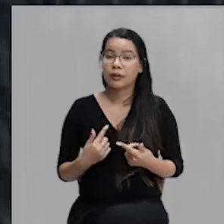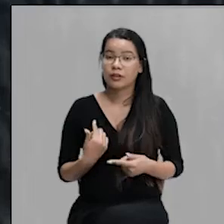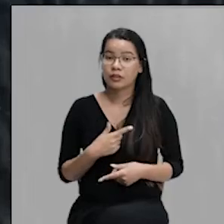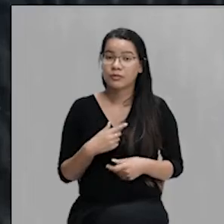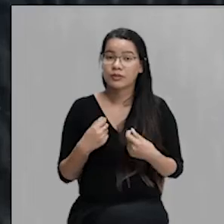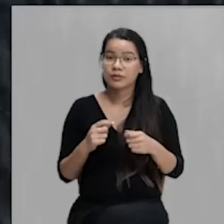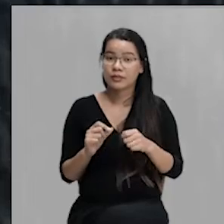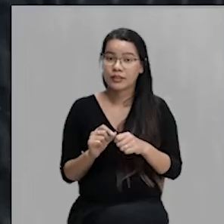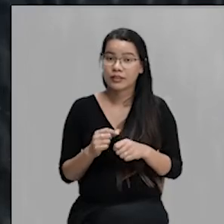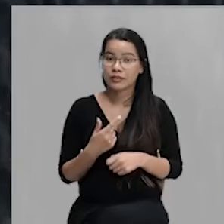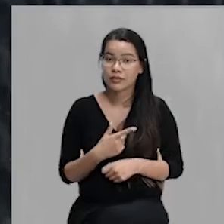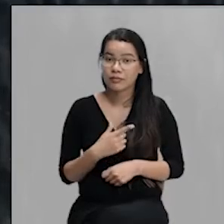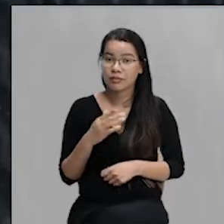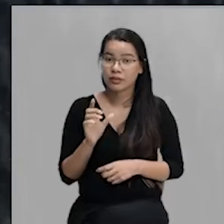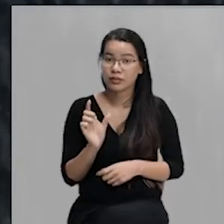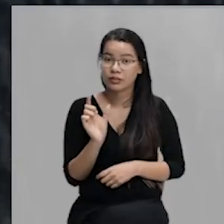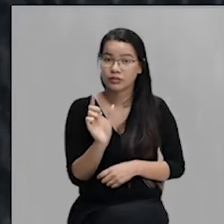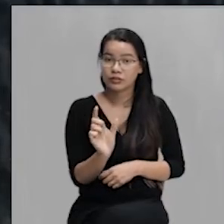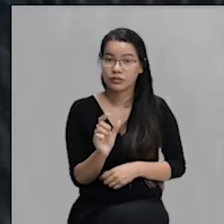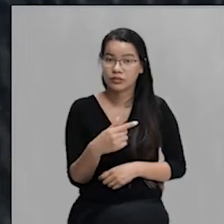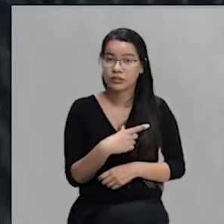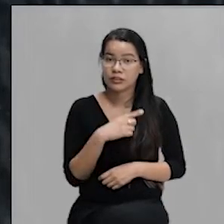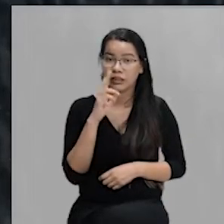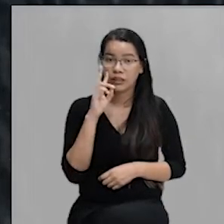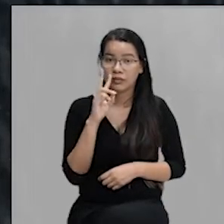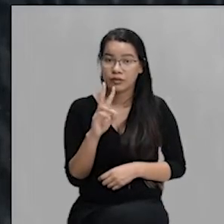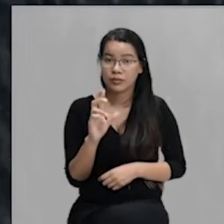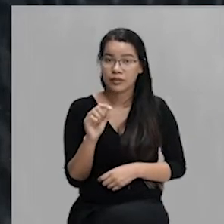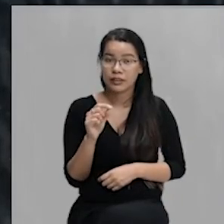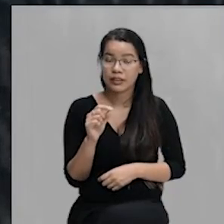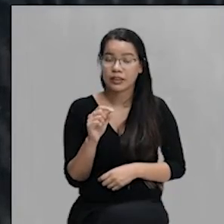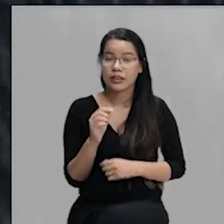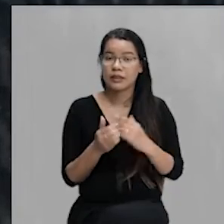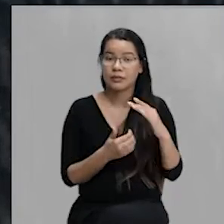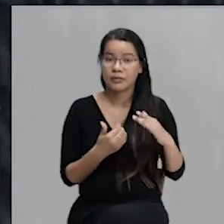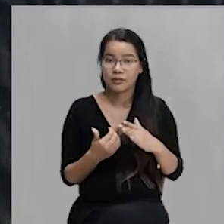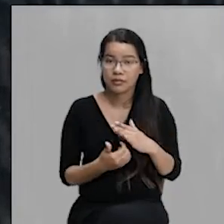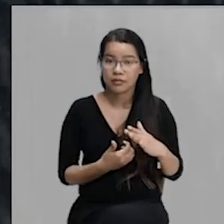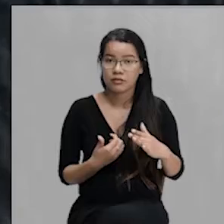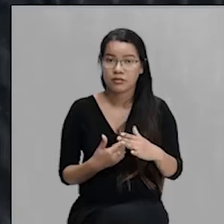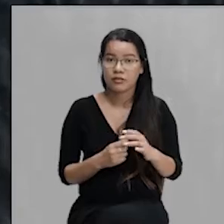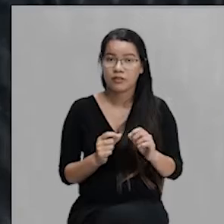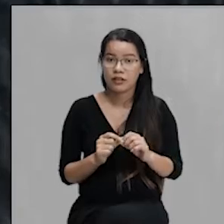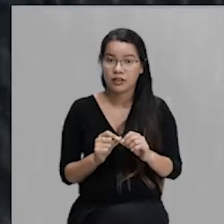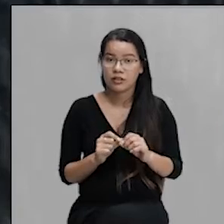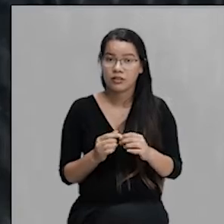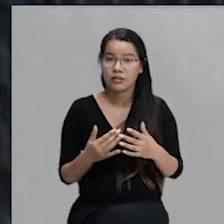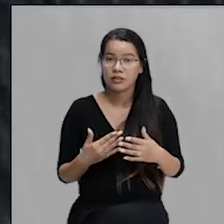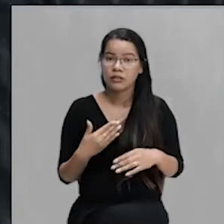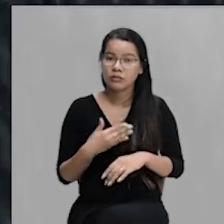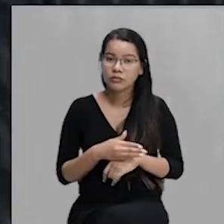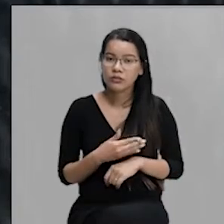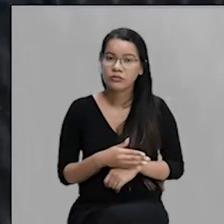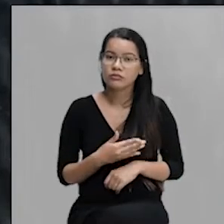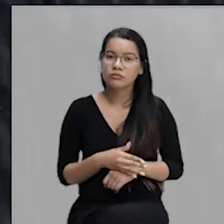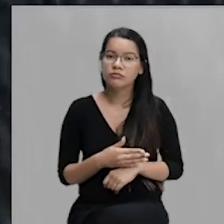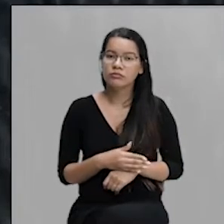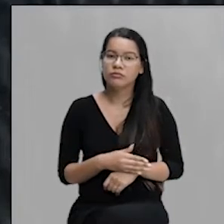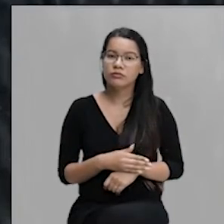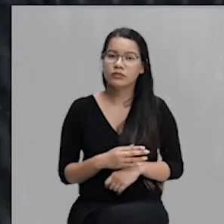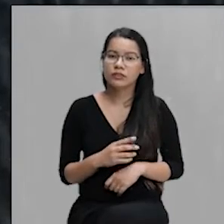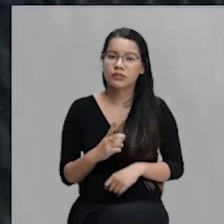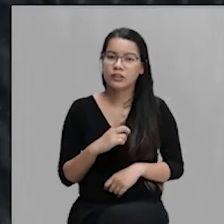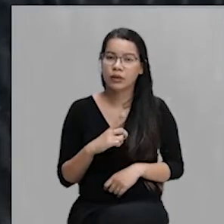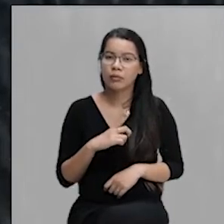precisa fazer a nossa parte. A gente já viu que algumas empresas fazem a sua parte, participam do ecomarketing,